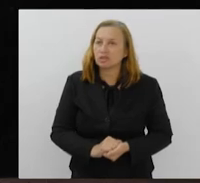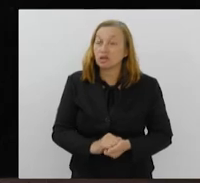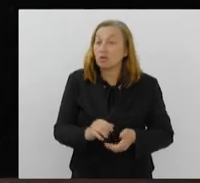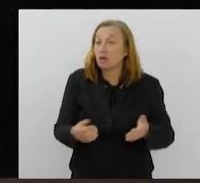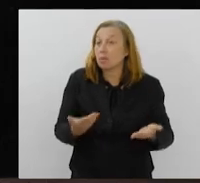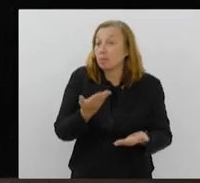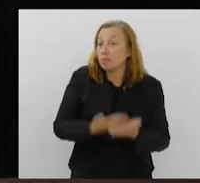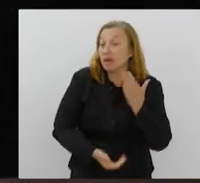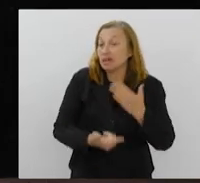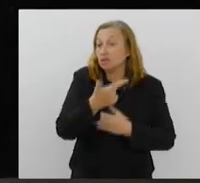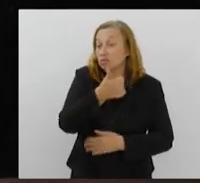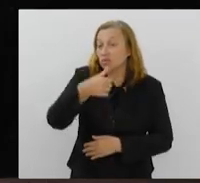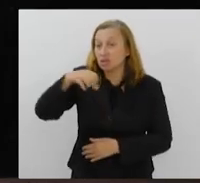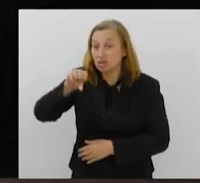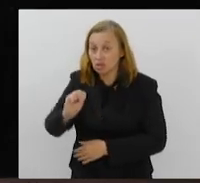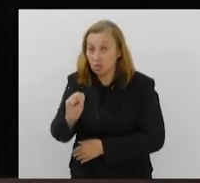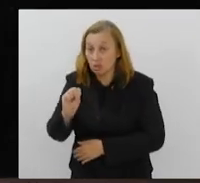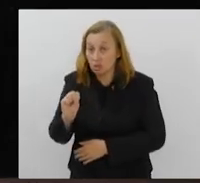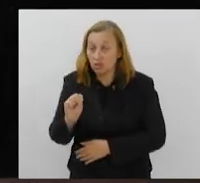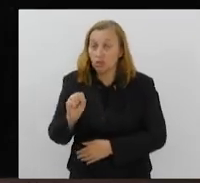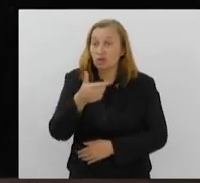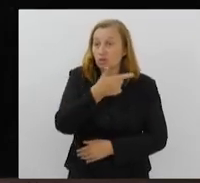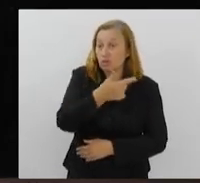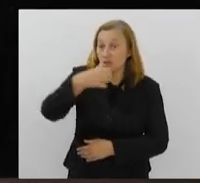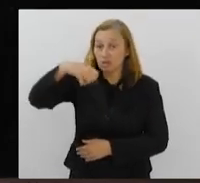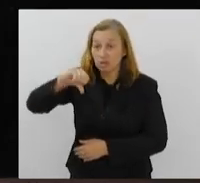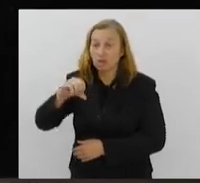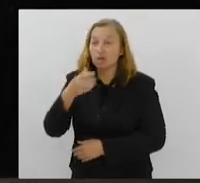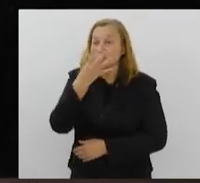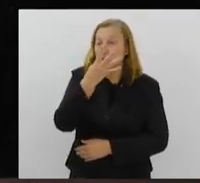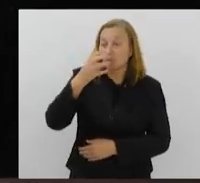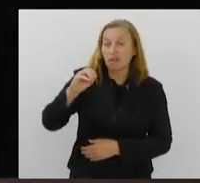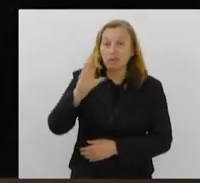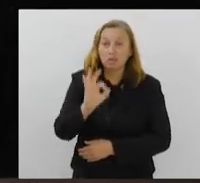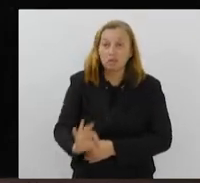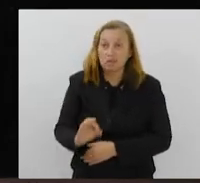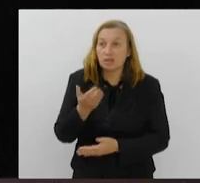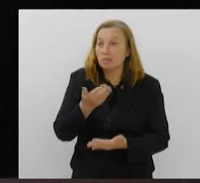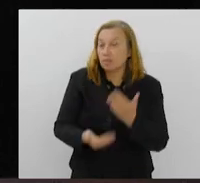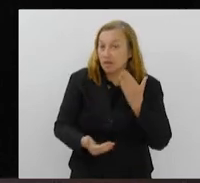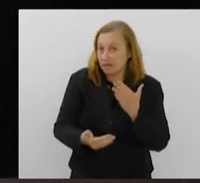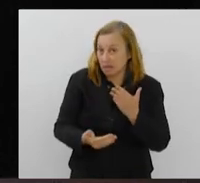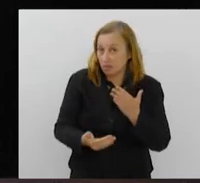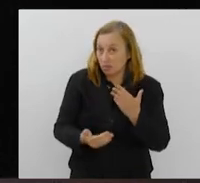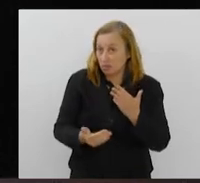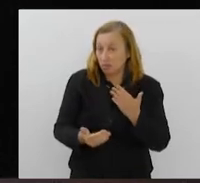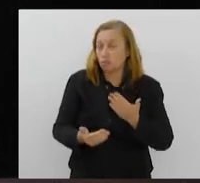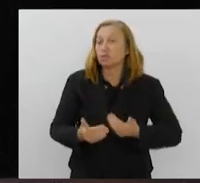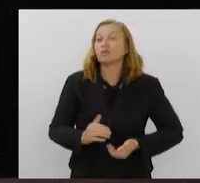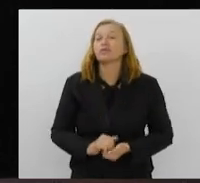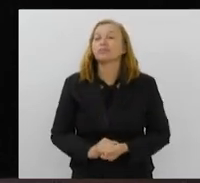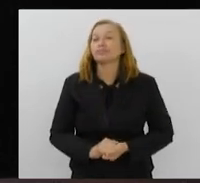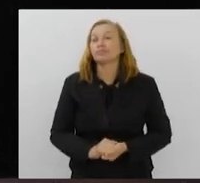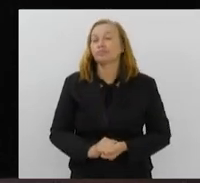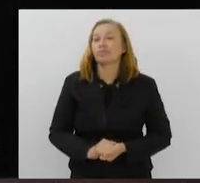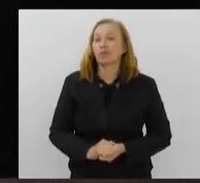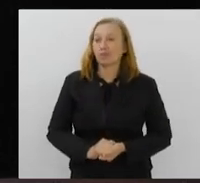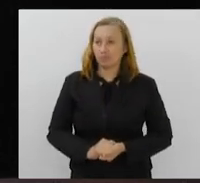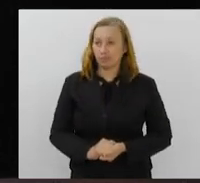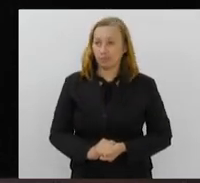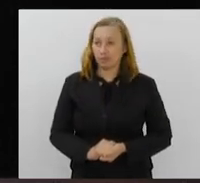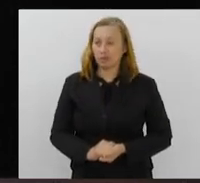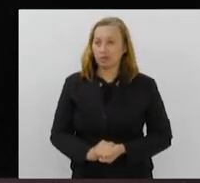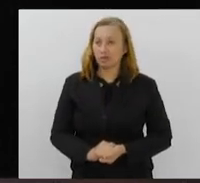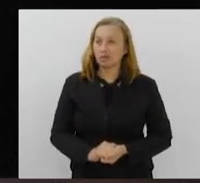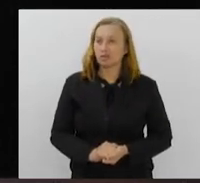desde 2018, especialmente 2019, de 40%, perdeu rendimentos em torno de 40% do seu